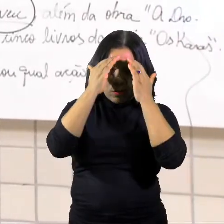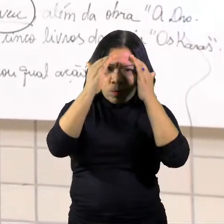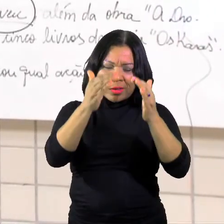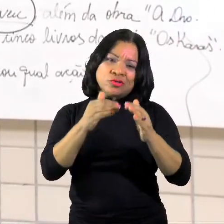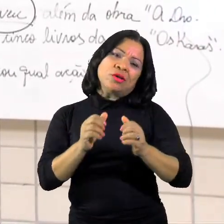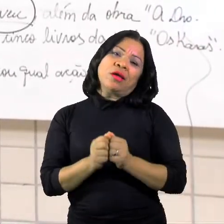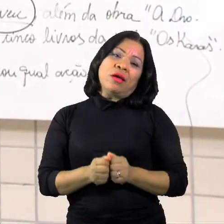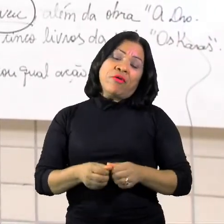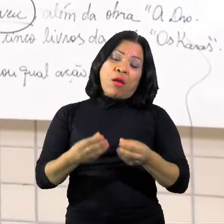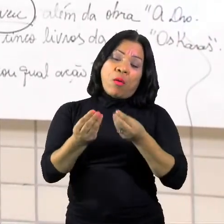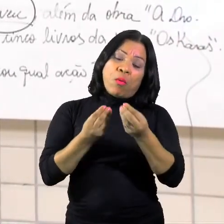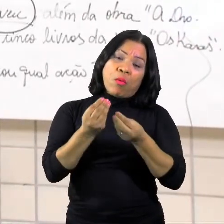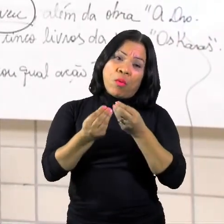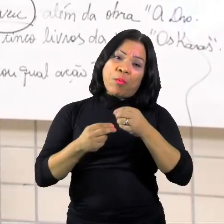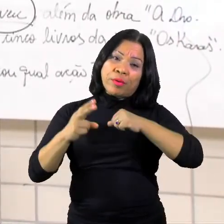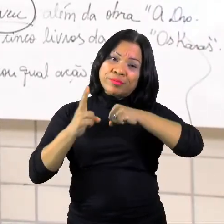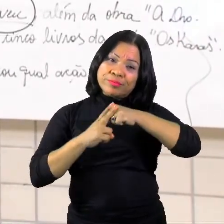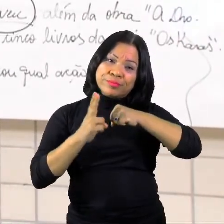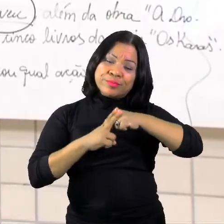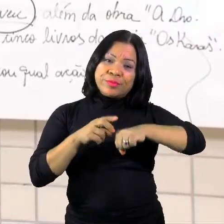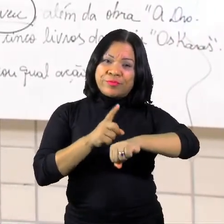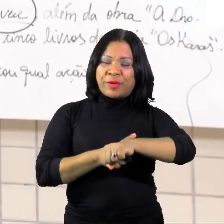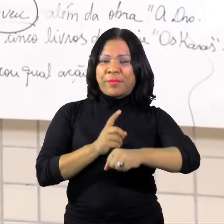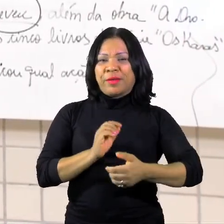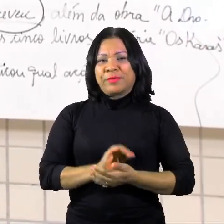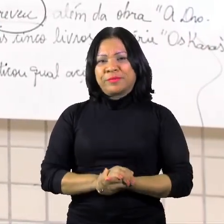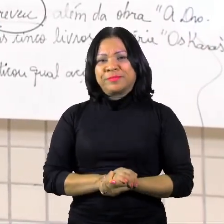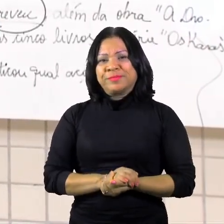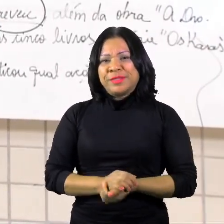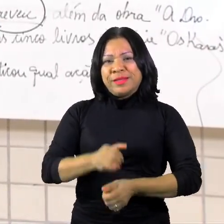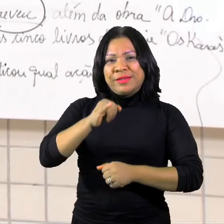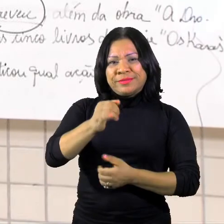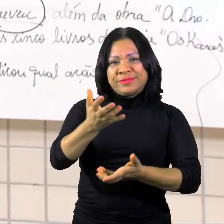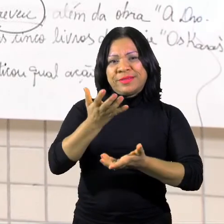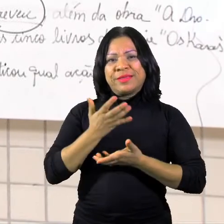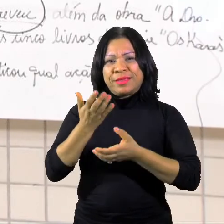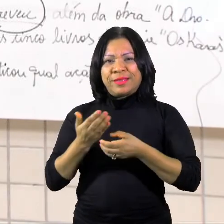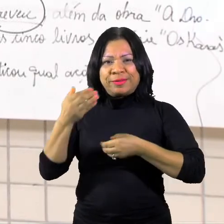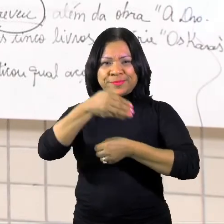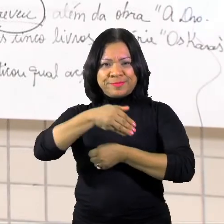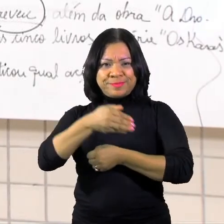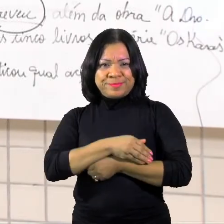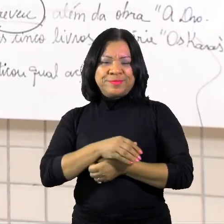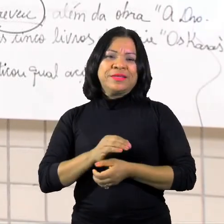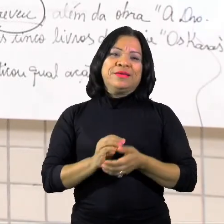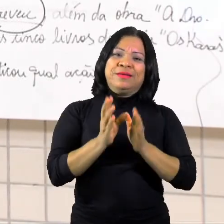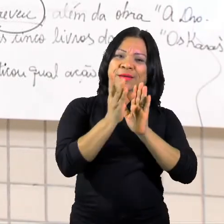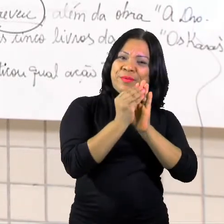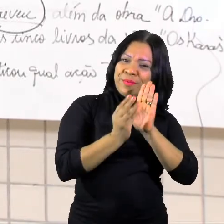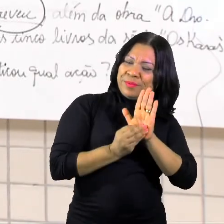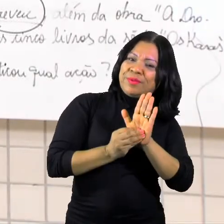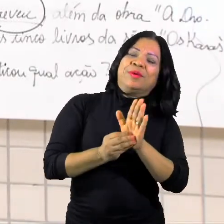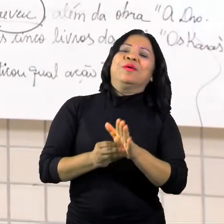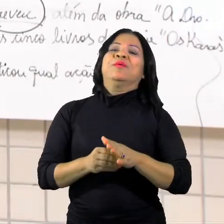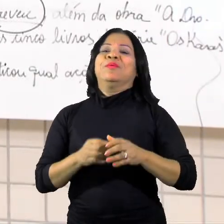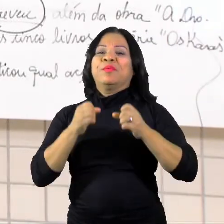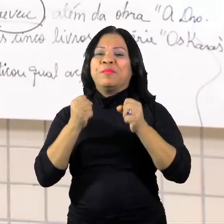verbais. Se quiserem saber mais sobre o assunto, é só acessar nossa plataforma Palmas Homeschool e nosso